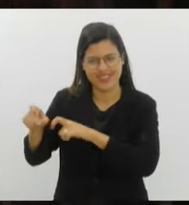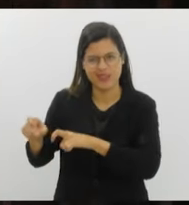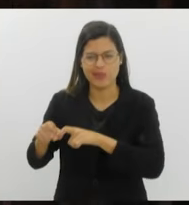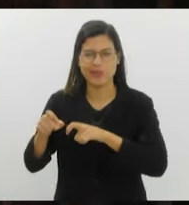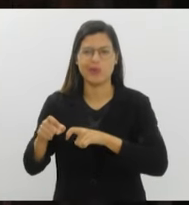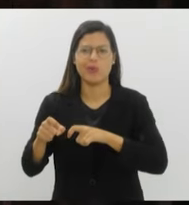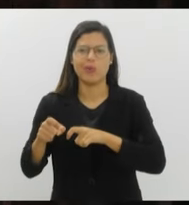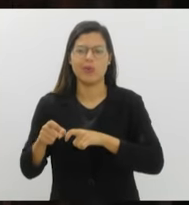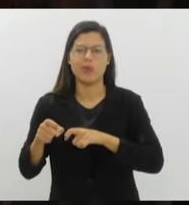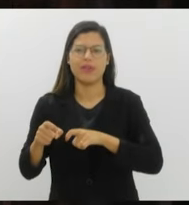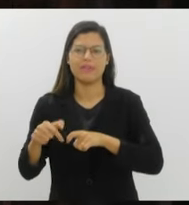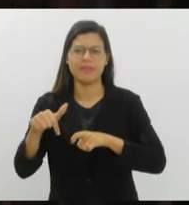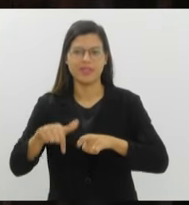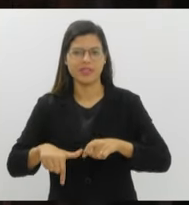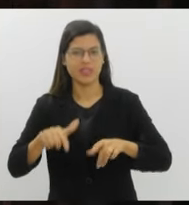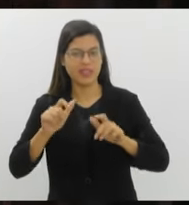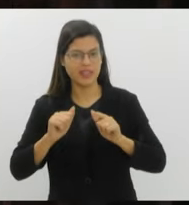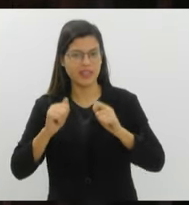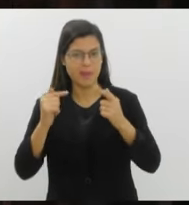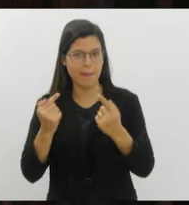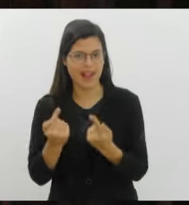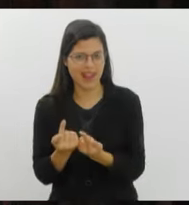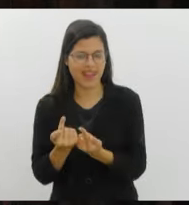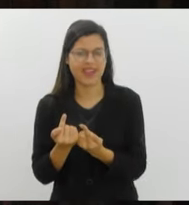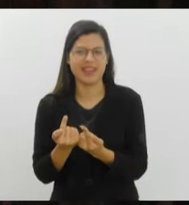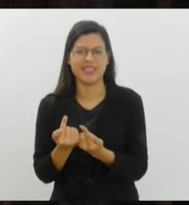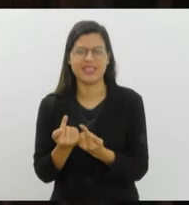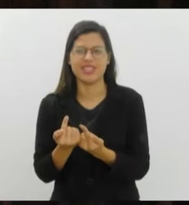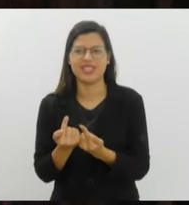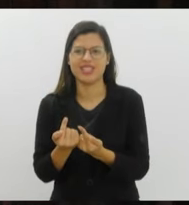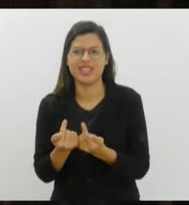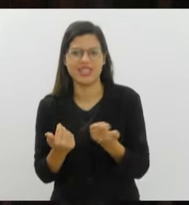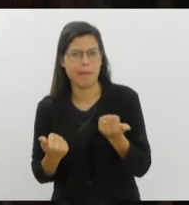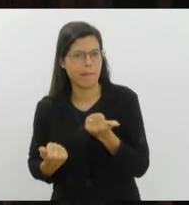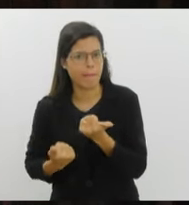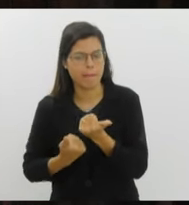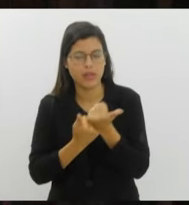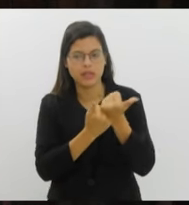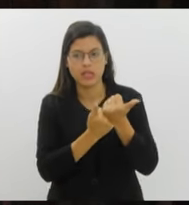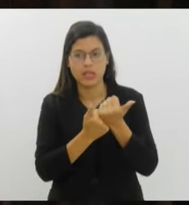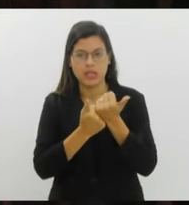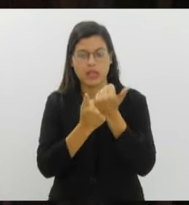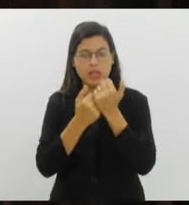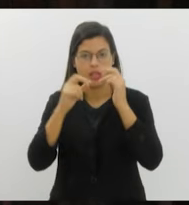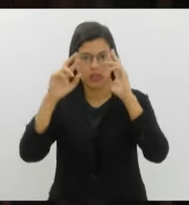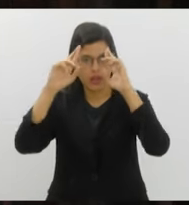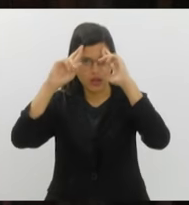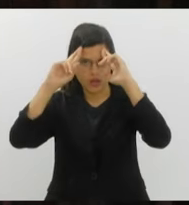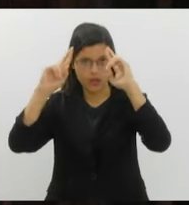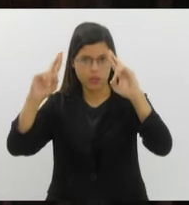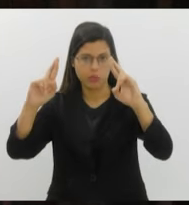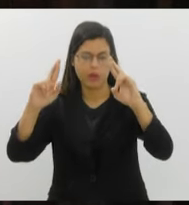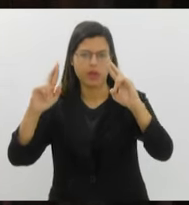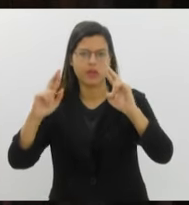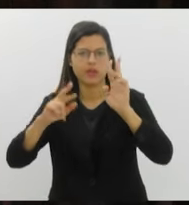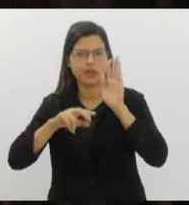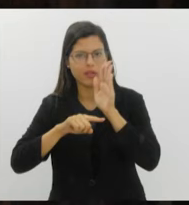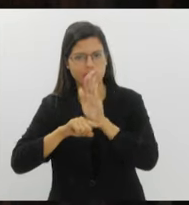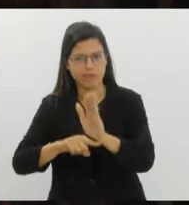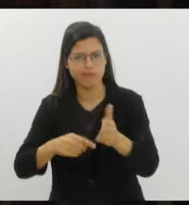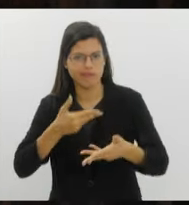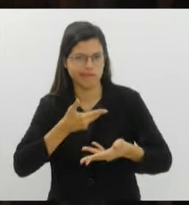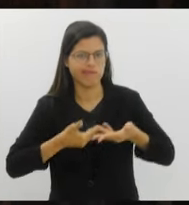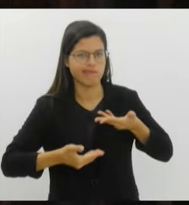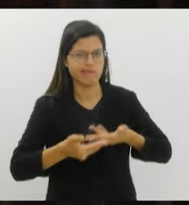para essa casa também esse ar de parceria, de respeito, de colaboração, de luta